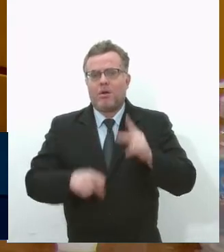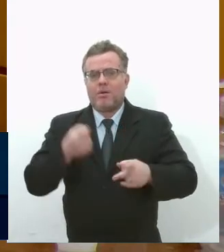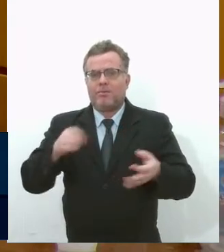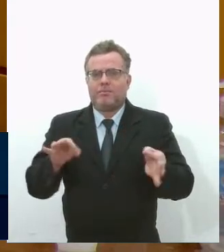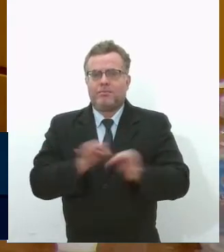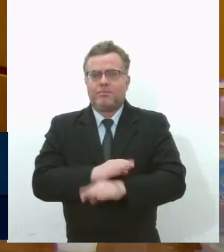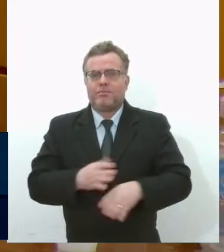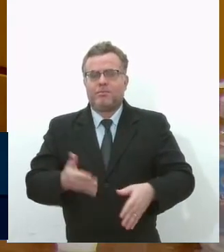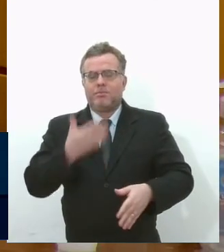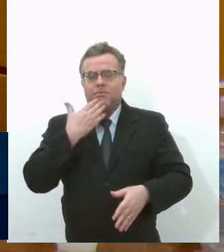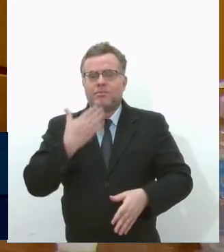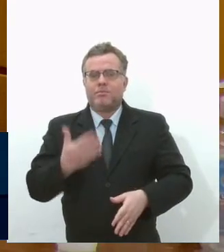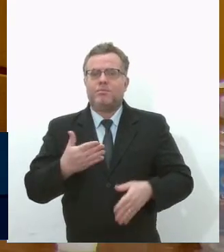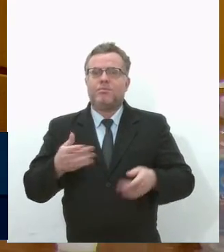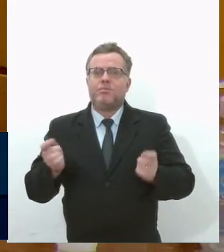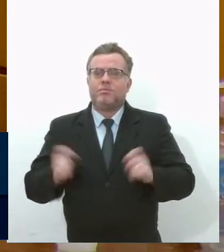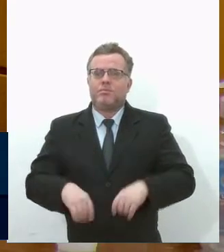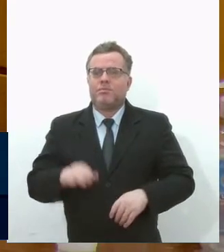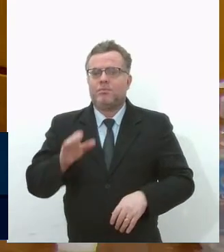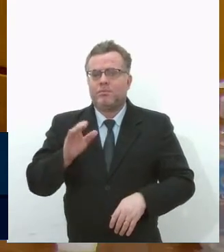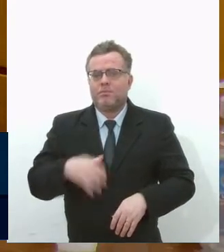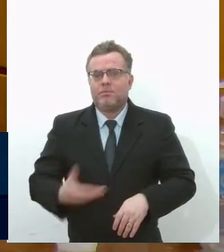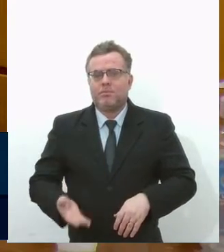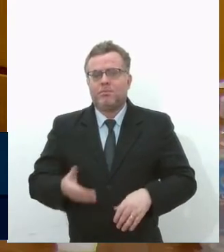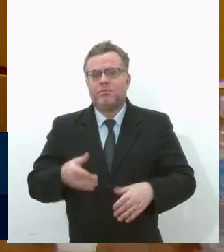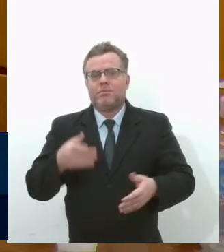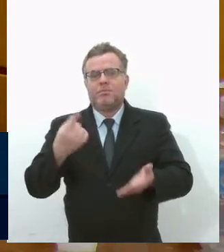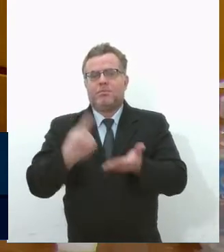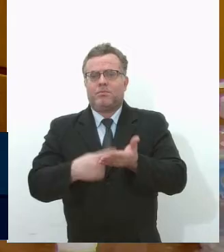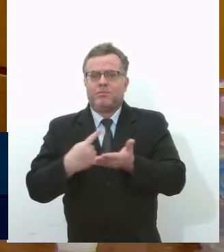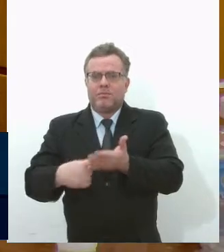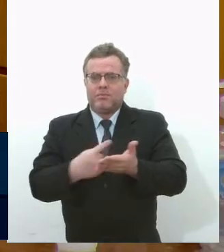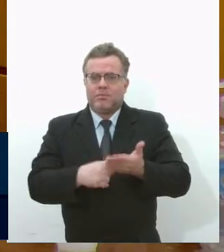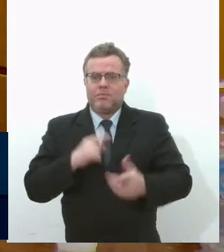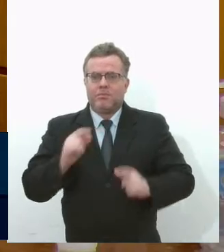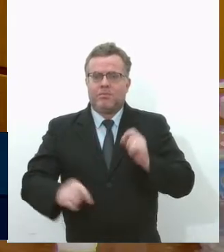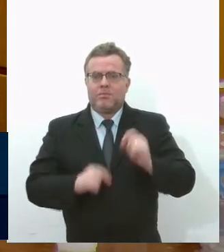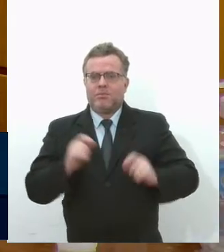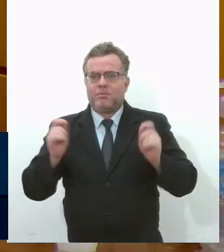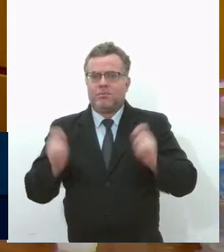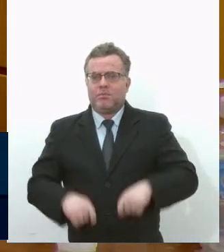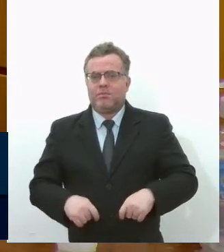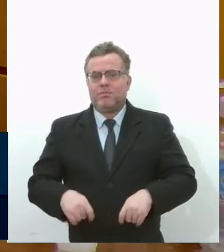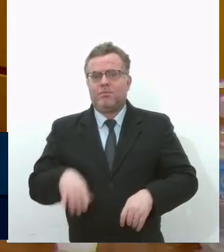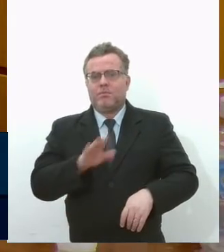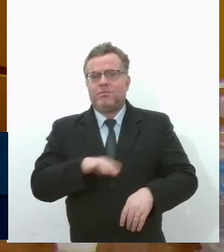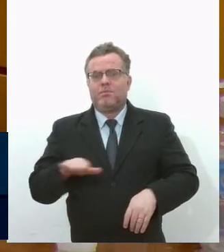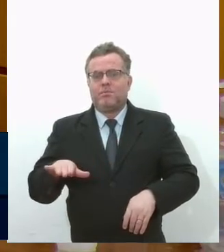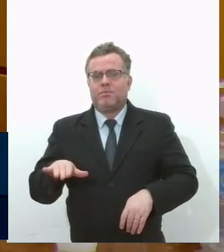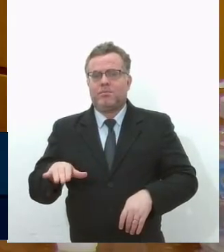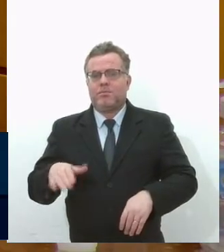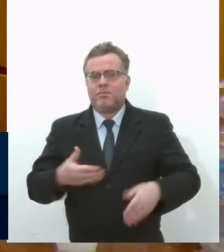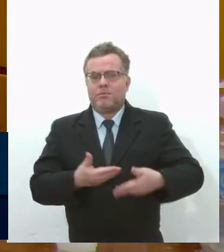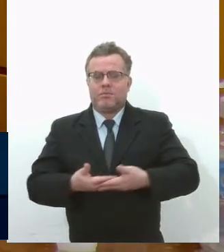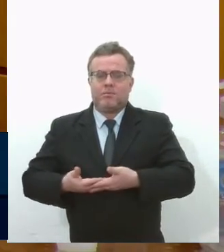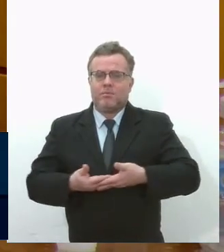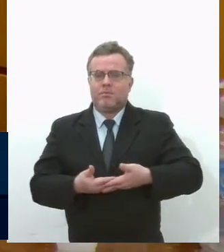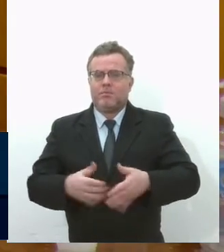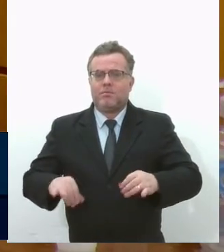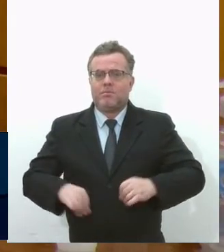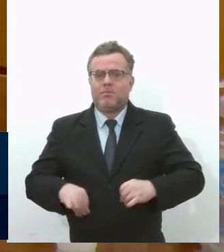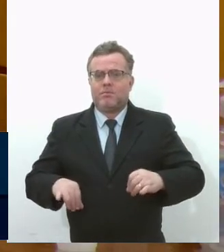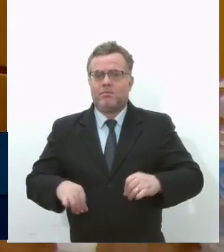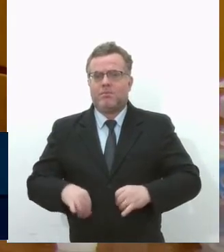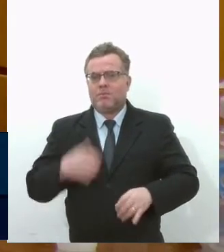Liz. Então, conto com vossas excelências para somar nessa luta. É uma criança que está sofrendo. E a gente pede para que a gente consiga